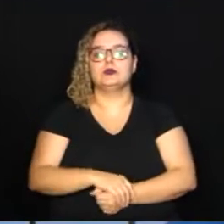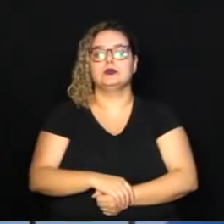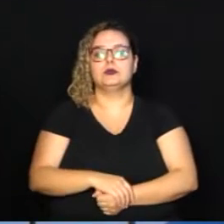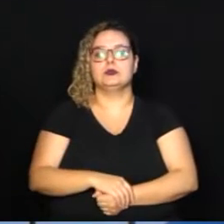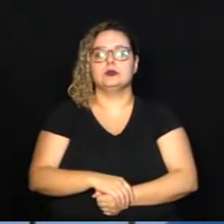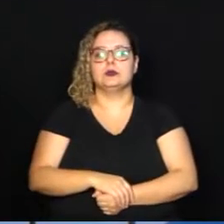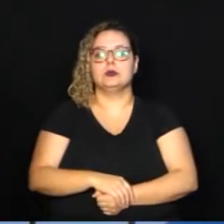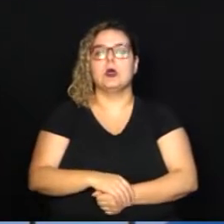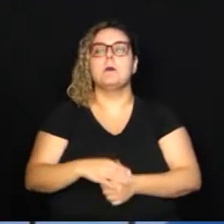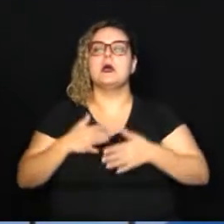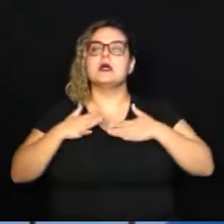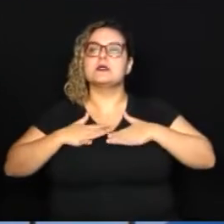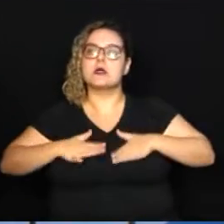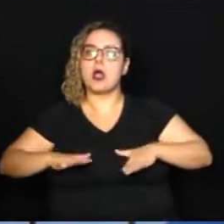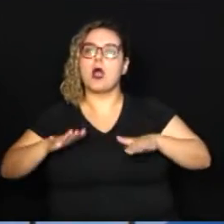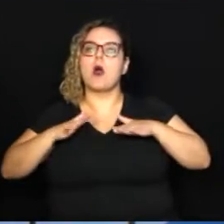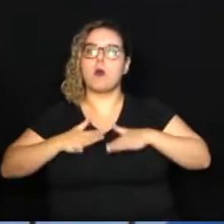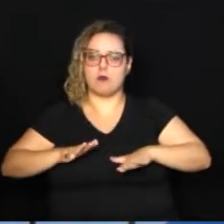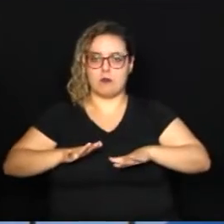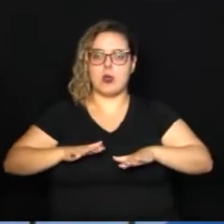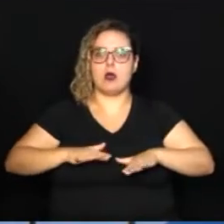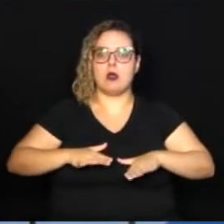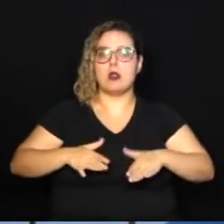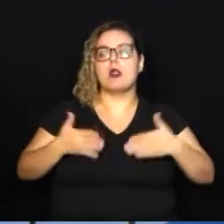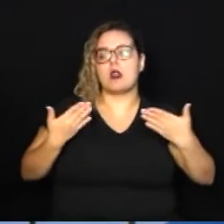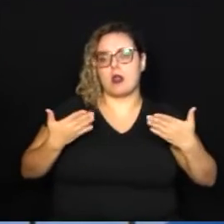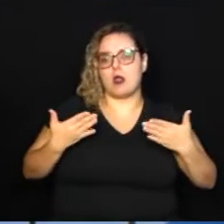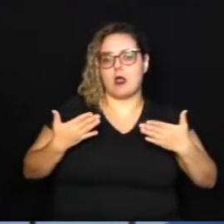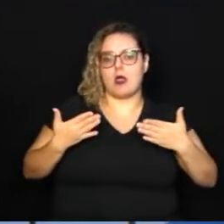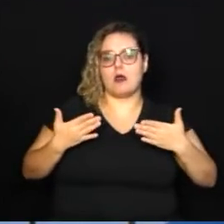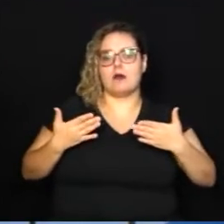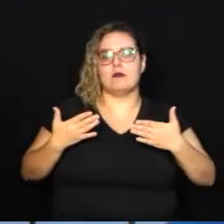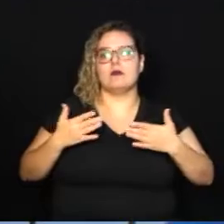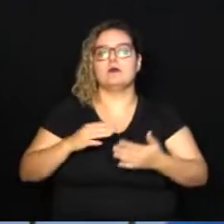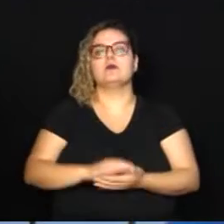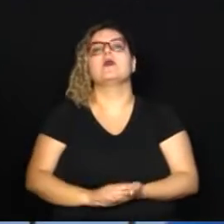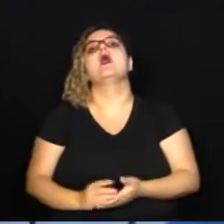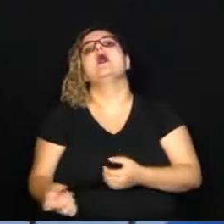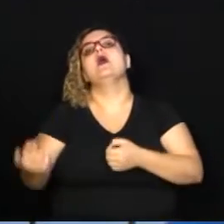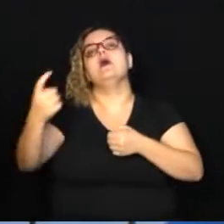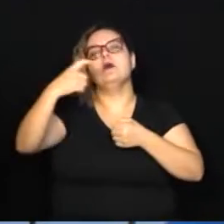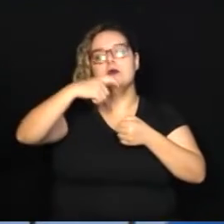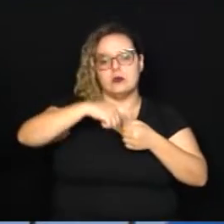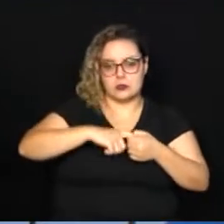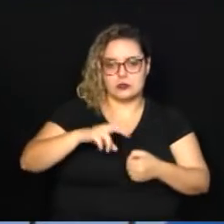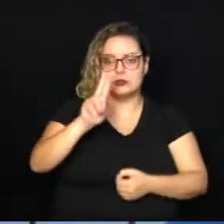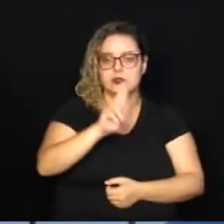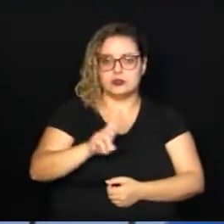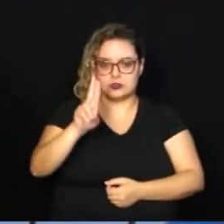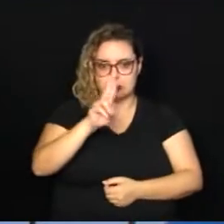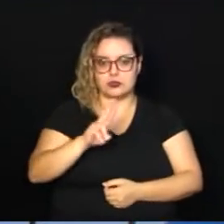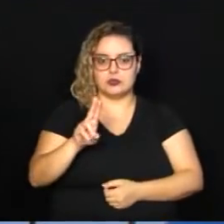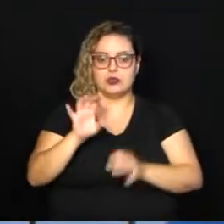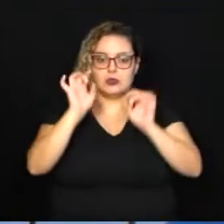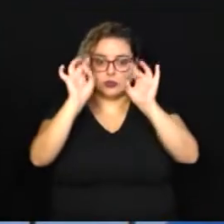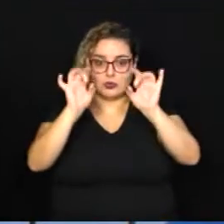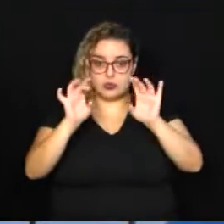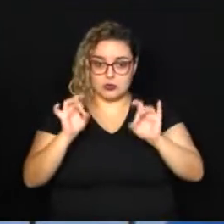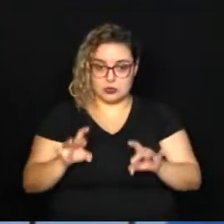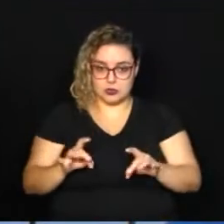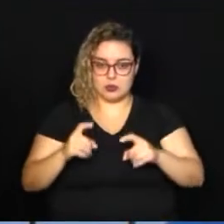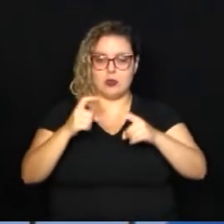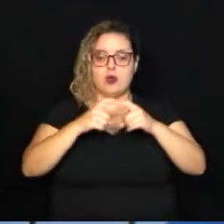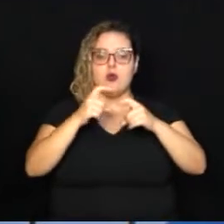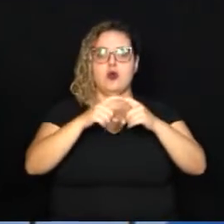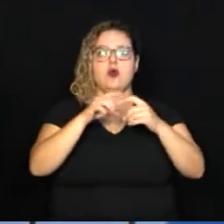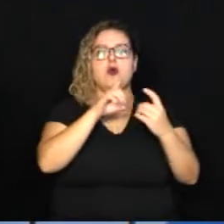um pouco mais tranquila na cidade, a AME ela voltou a ser utilizada, que é um ambulatório de especialidades médicas, para